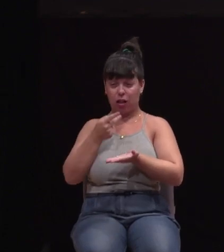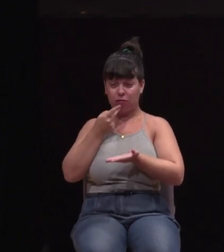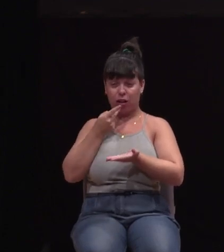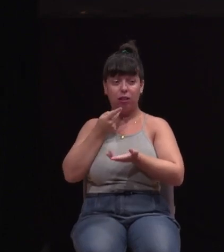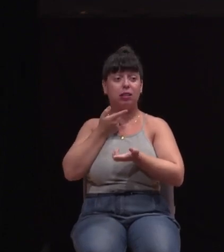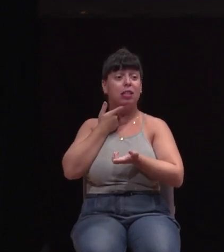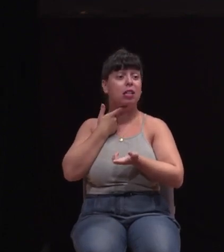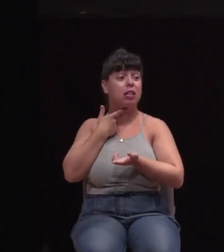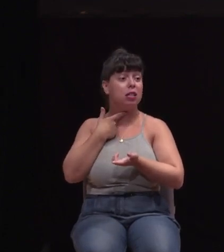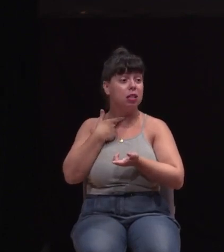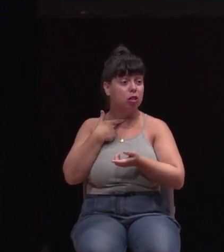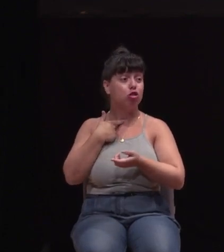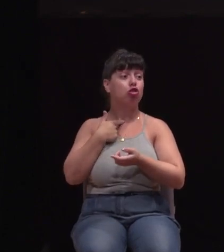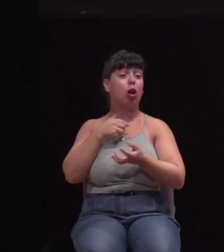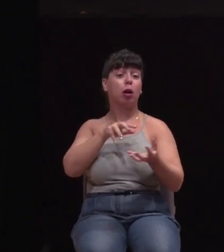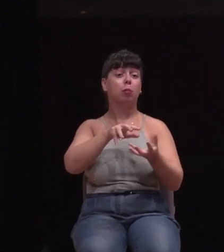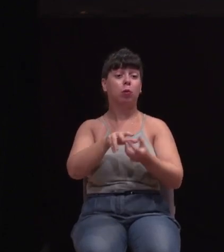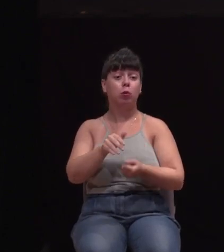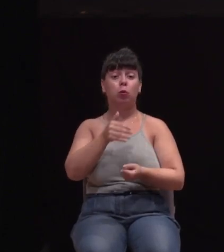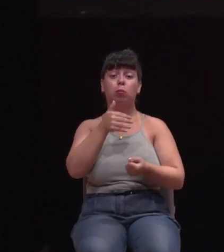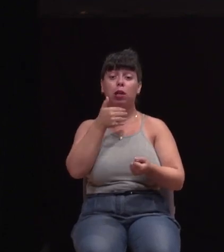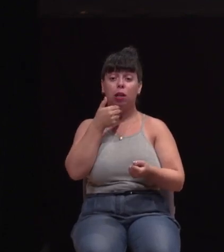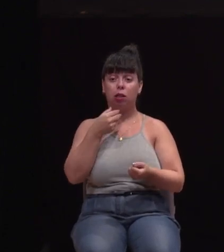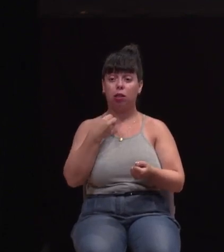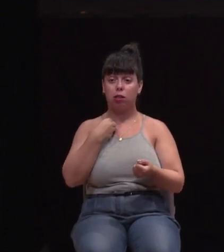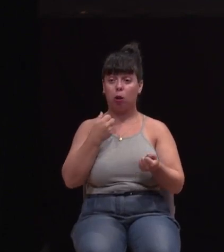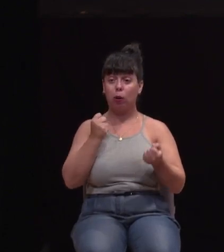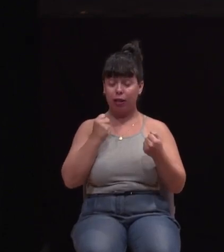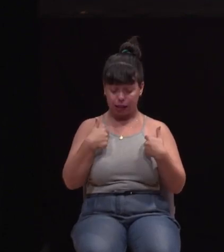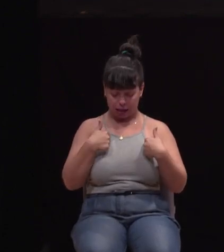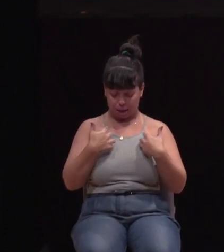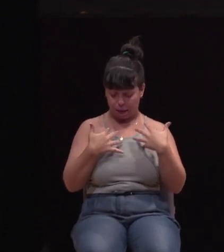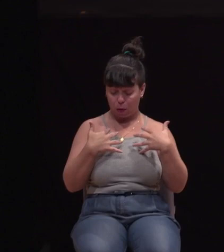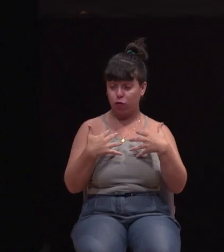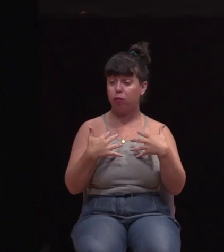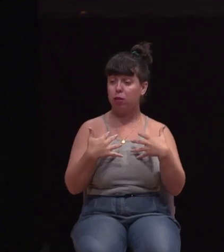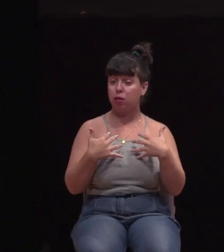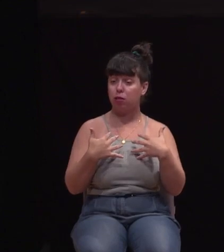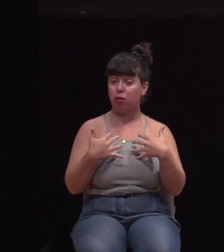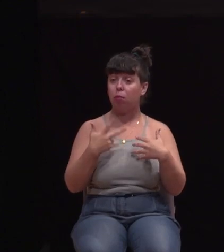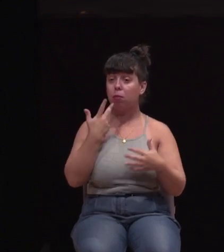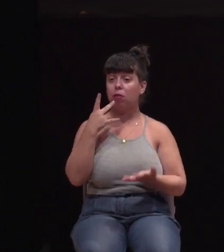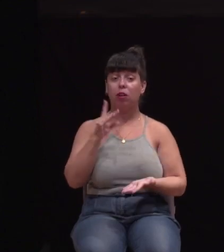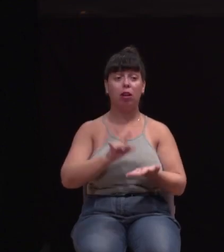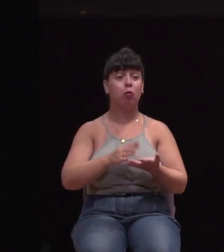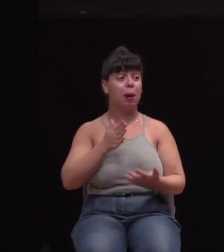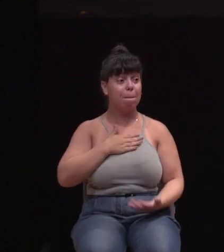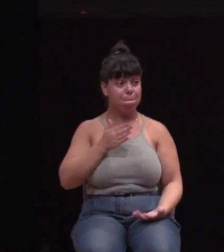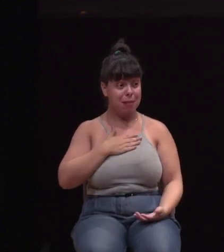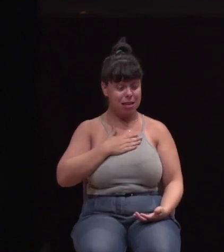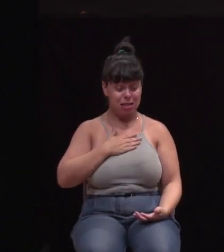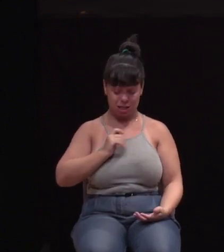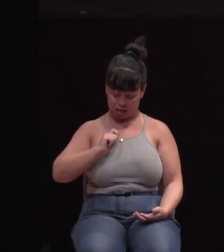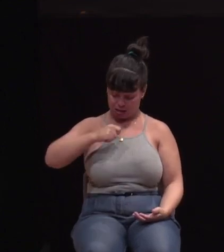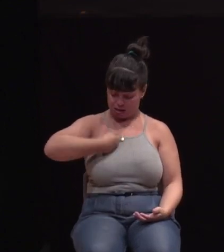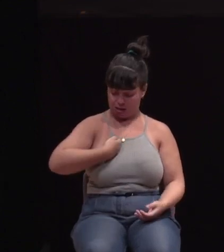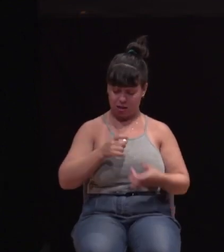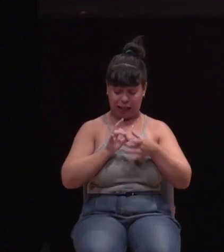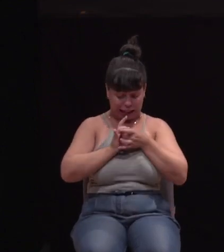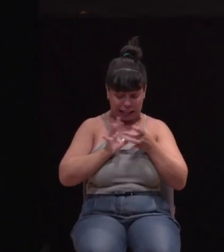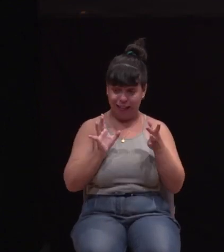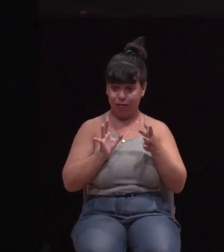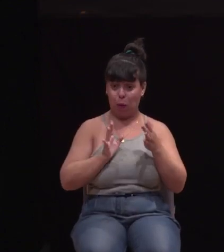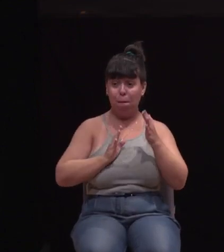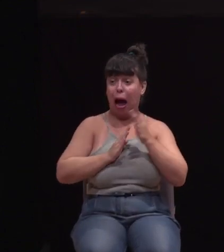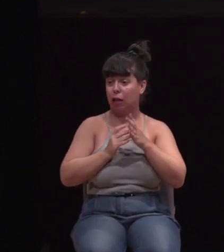buscar efetivar esse algo que nos mobiliza, para mim é liberdade. Para mim, ser livre, o máximo que eu